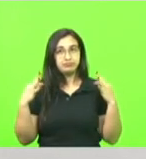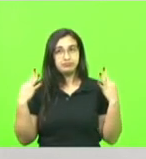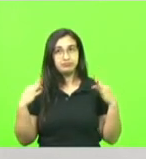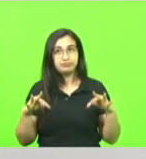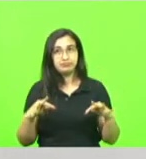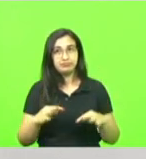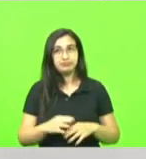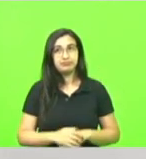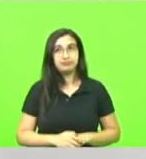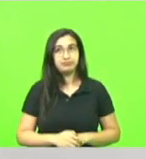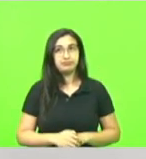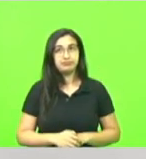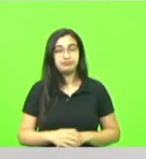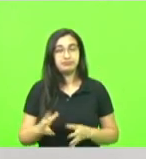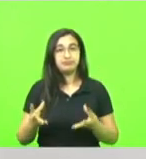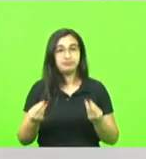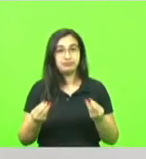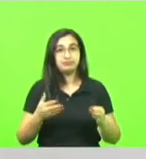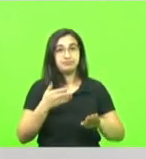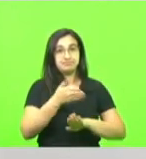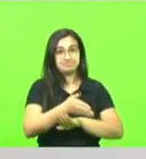do fluxo de turistas que vai